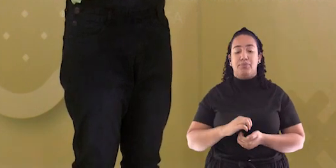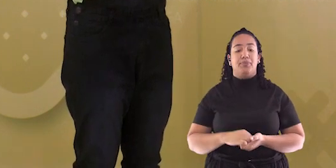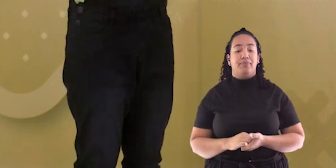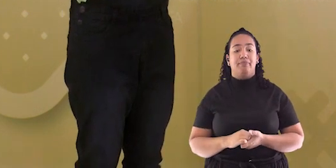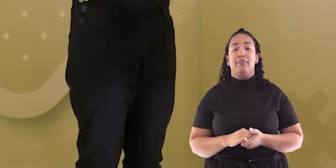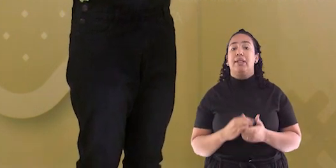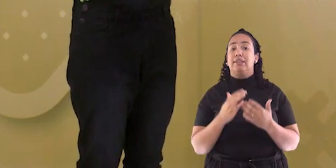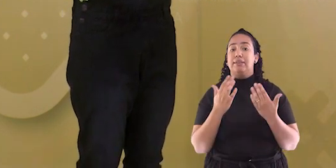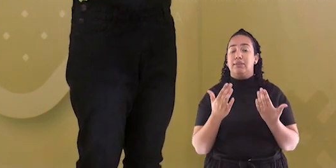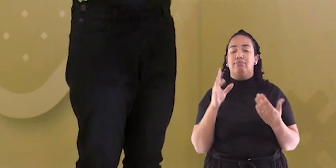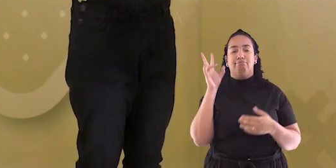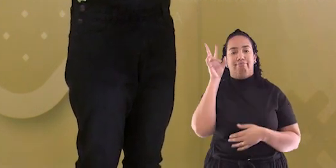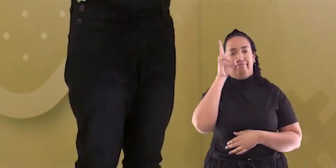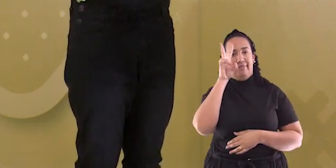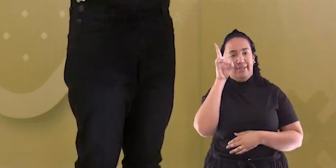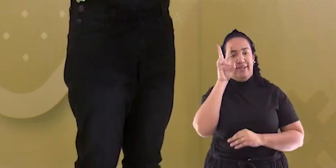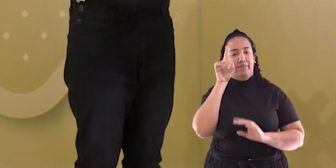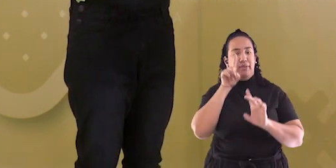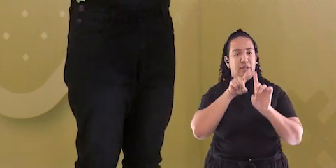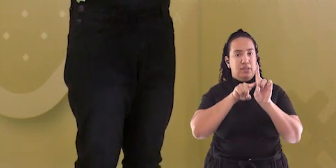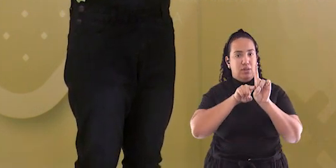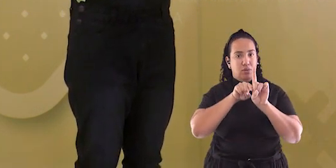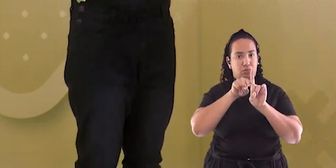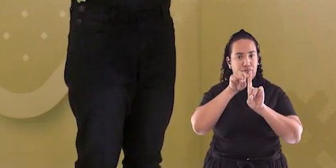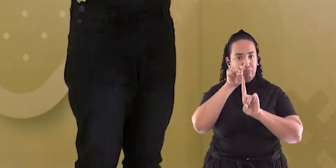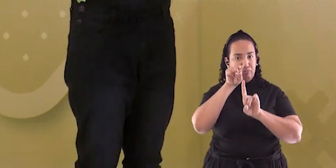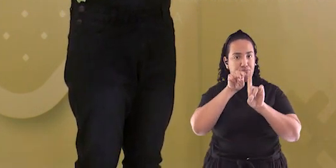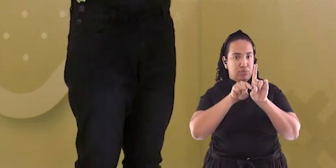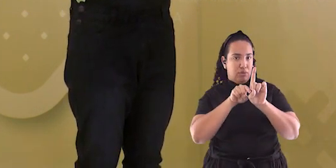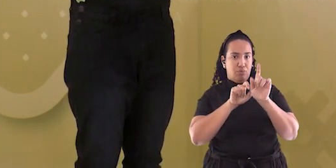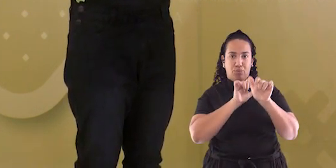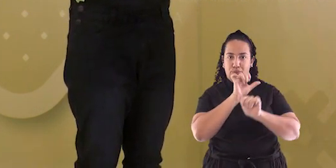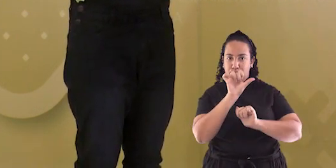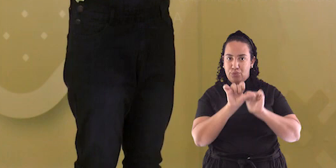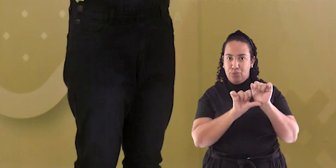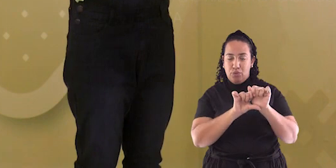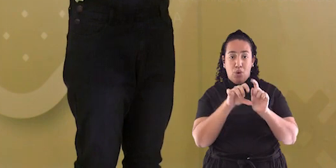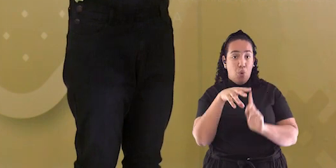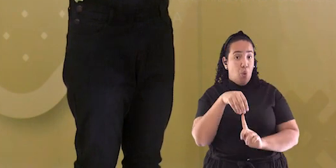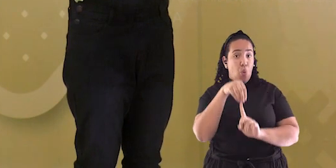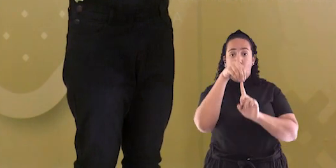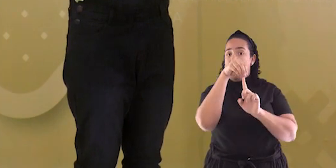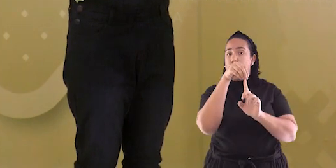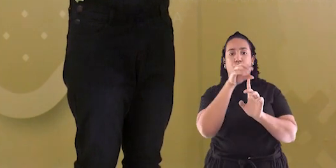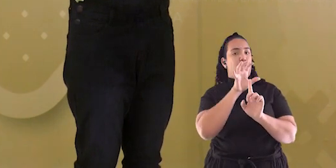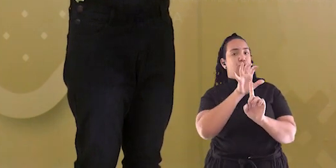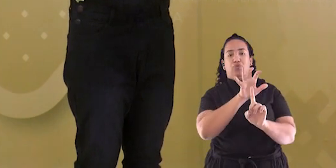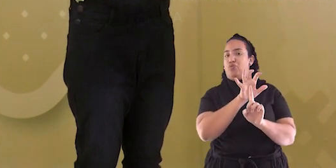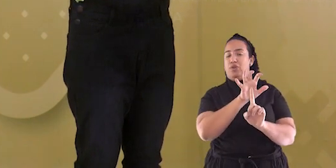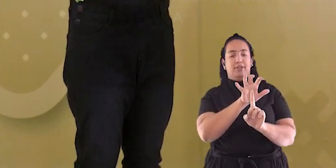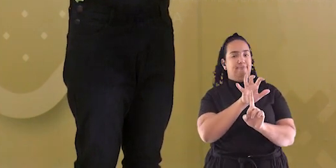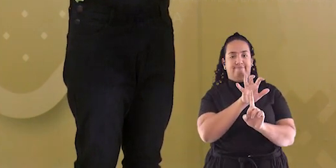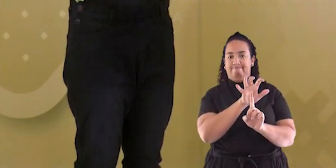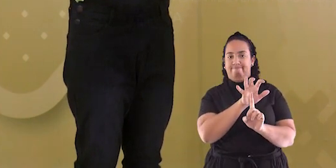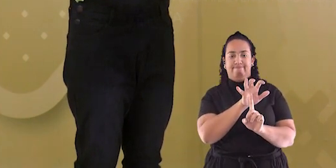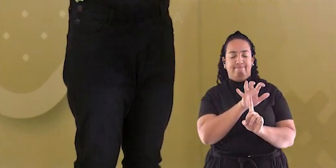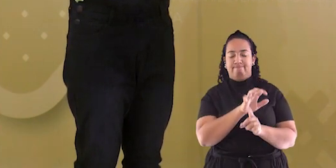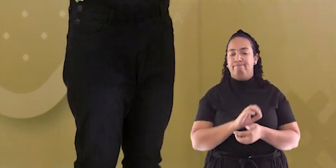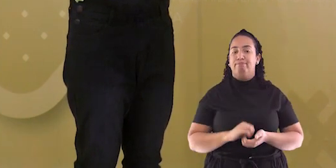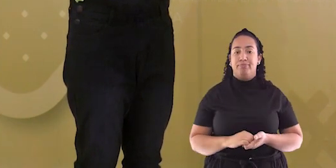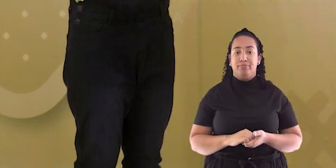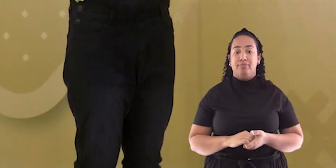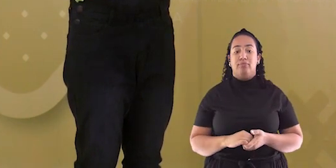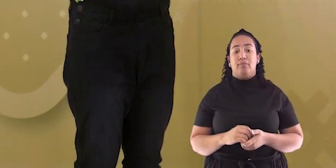disso é que a temperatura, sua mudança, não é o único fator a influenciar na formação das nuvens.